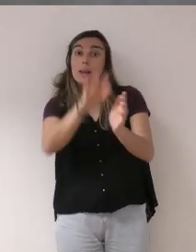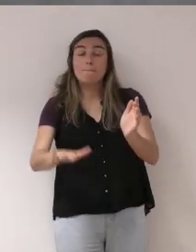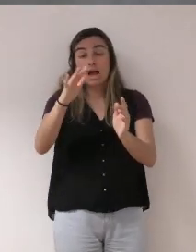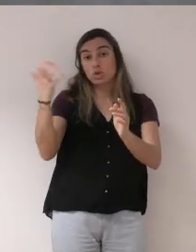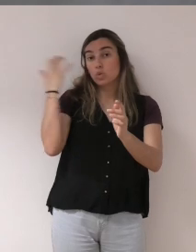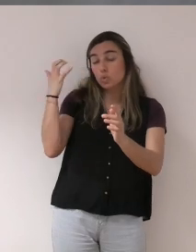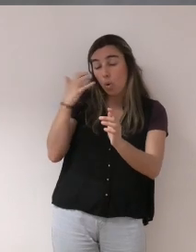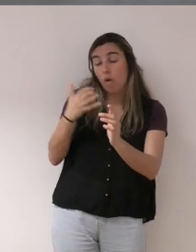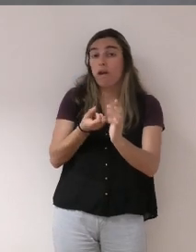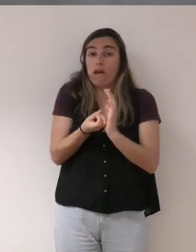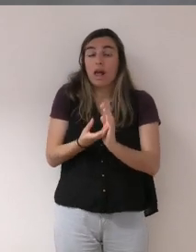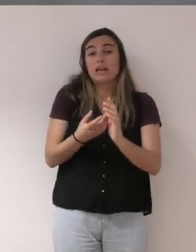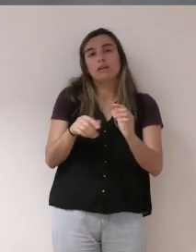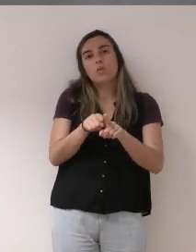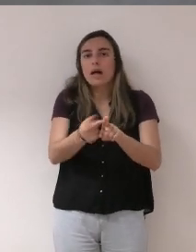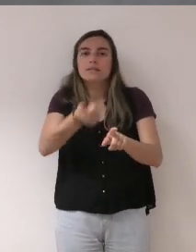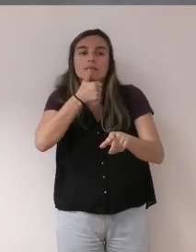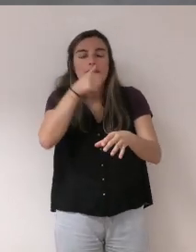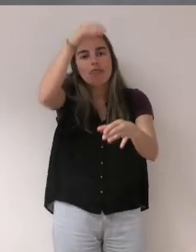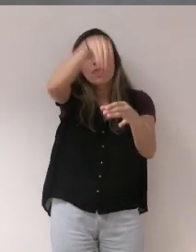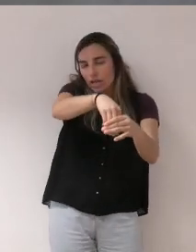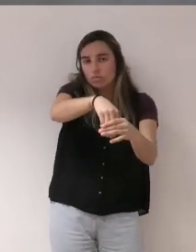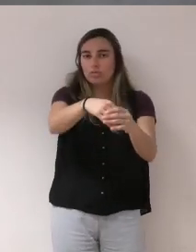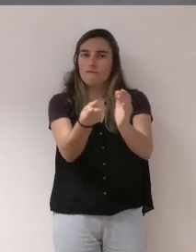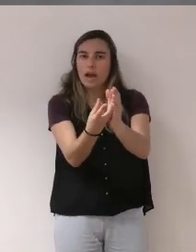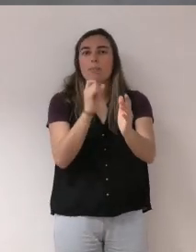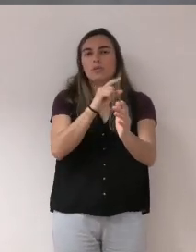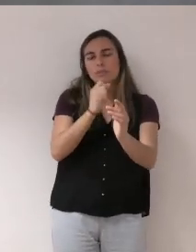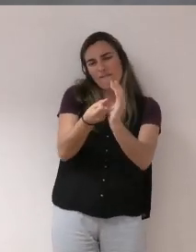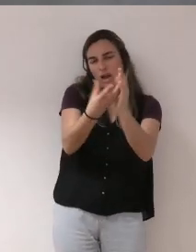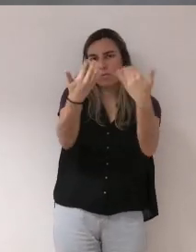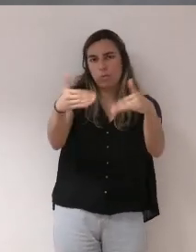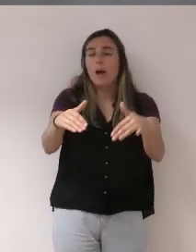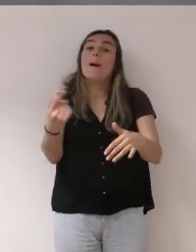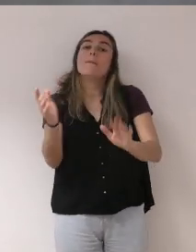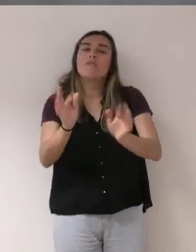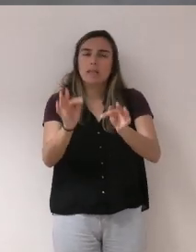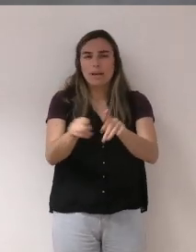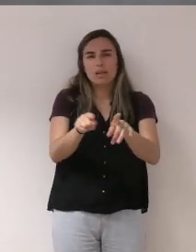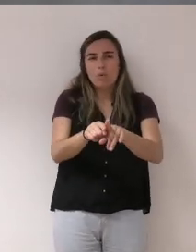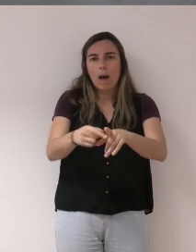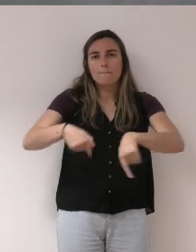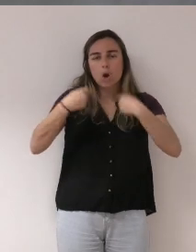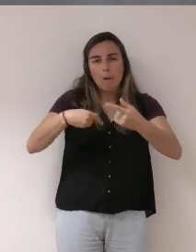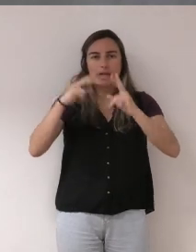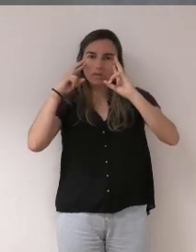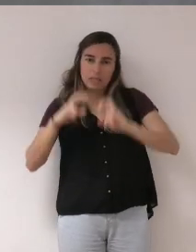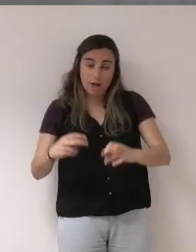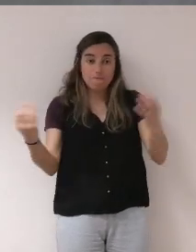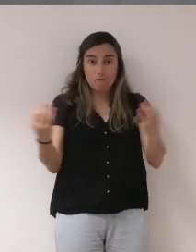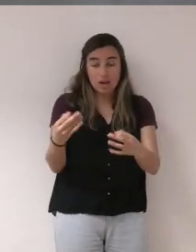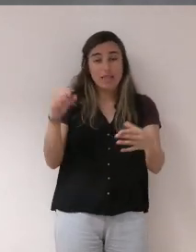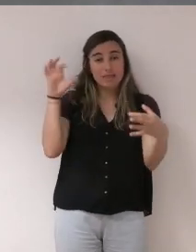sons definir-se-ão alguns no interior de um conjunto de possibilidades a explorar que são elas próprias, moldadas por